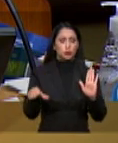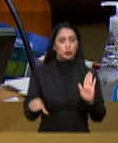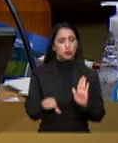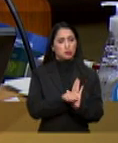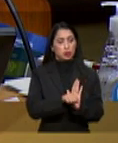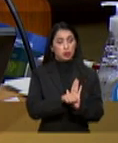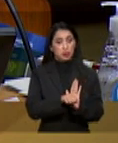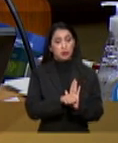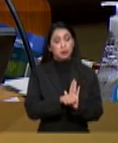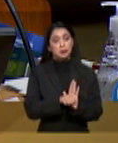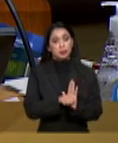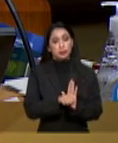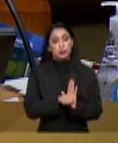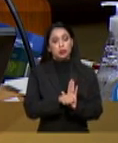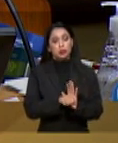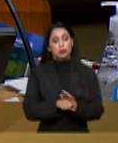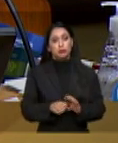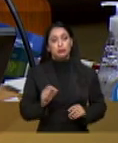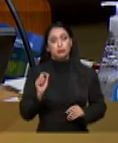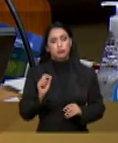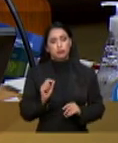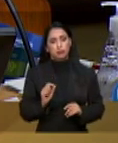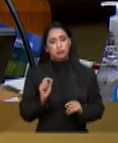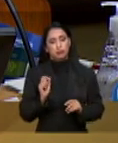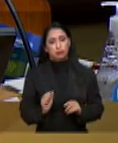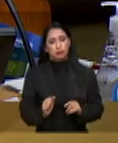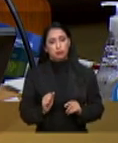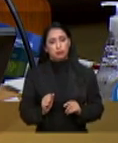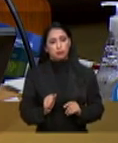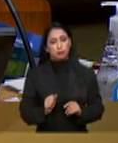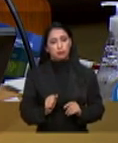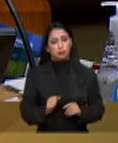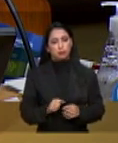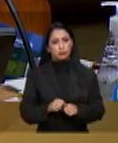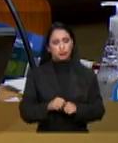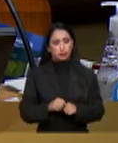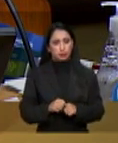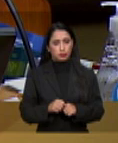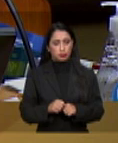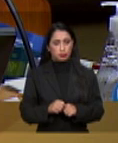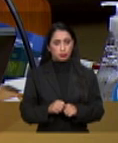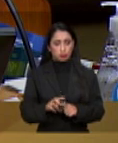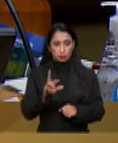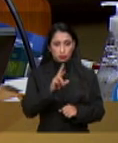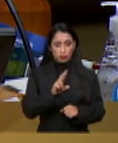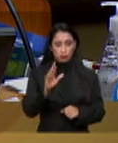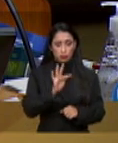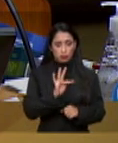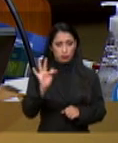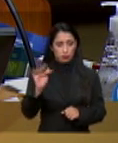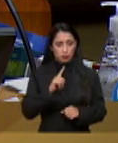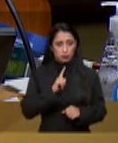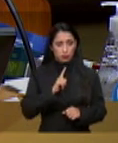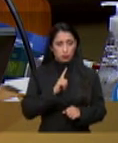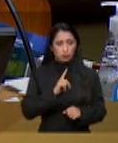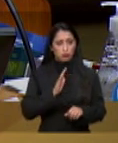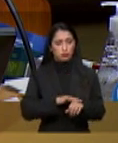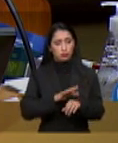criminal, nas hipóteses de compartilhamento pela Receita Federal em situações